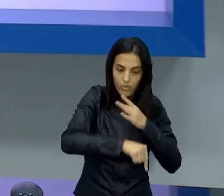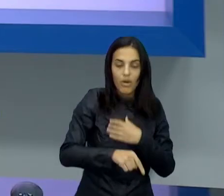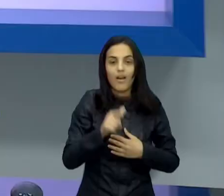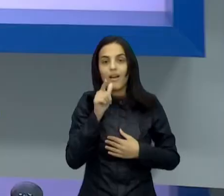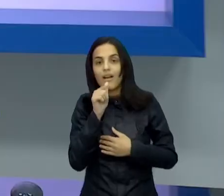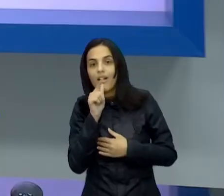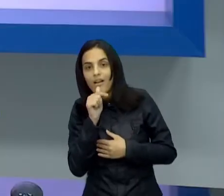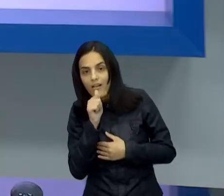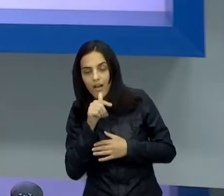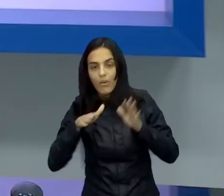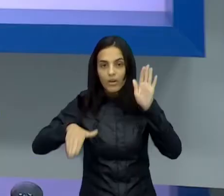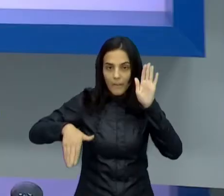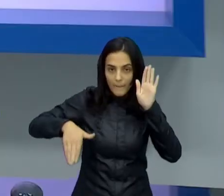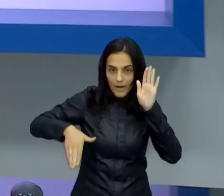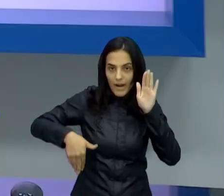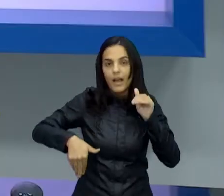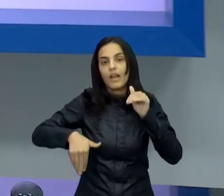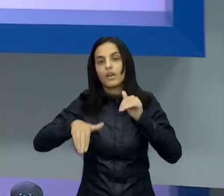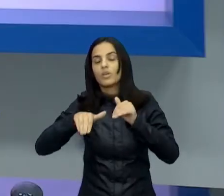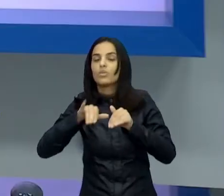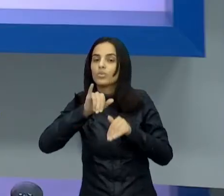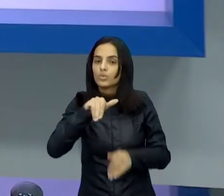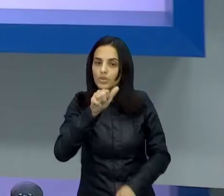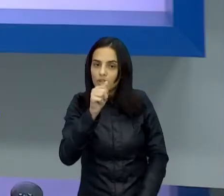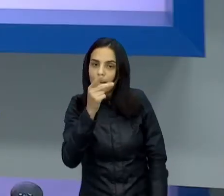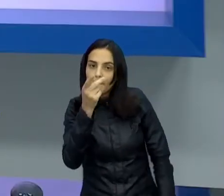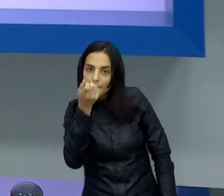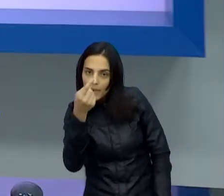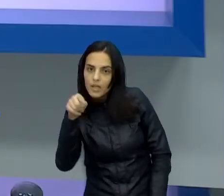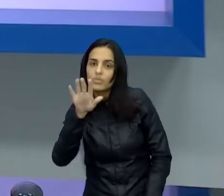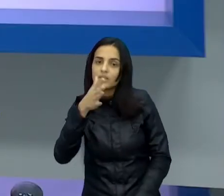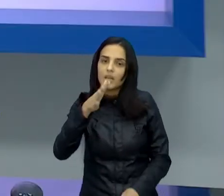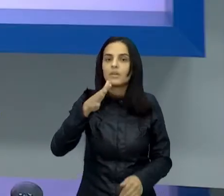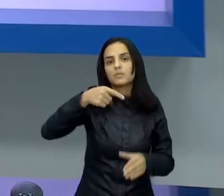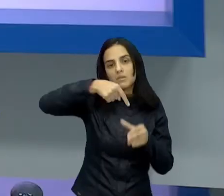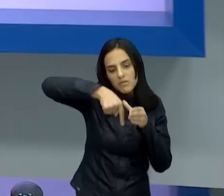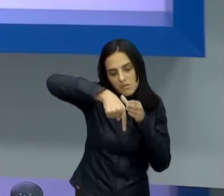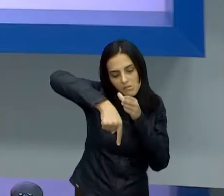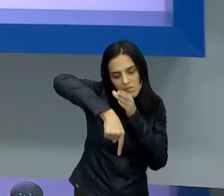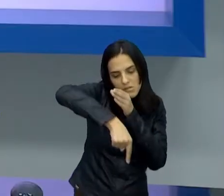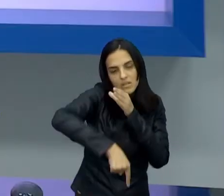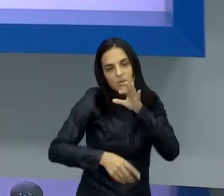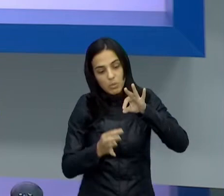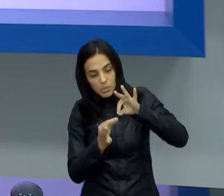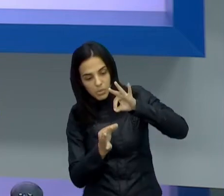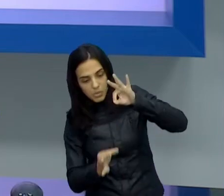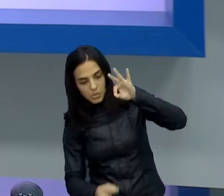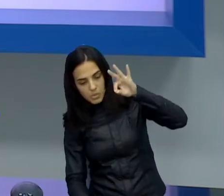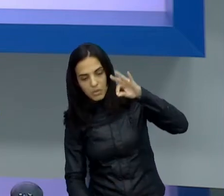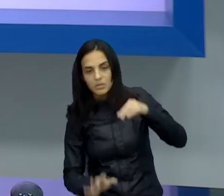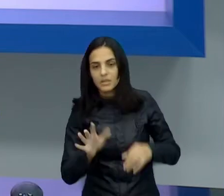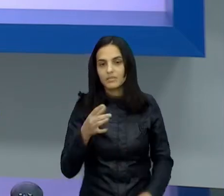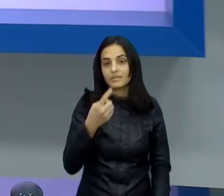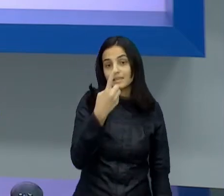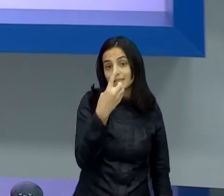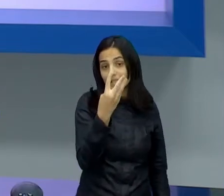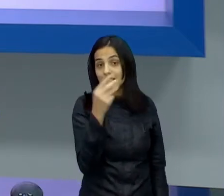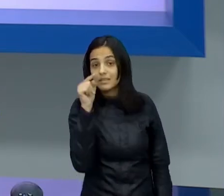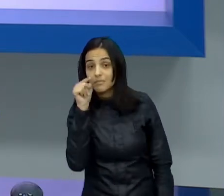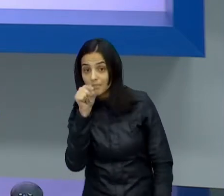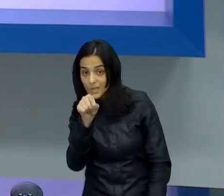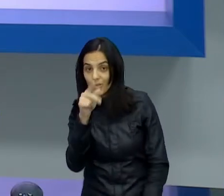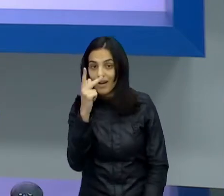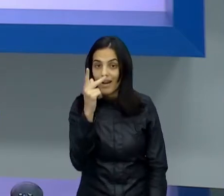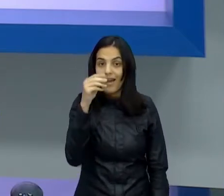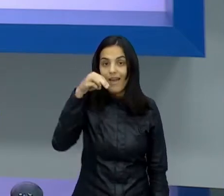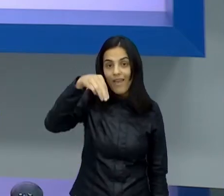do Japão, tem mais ou menos isso de profundidade nas regiões oceânicas, né, em torno de 13 mil a 14